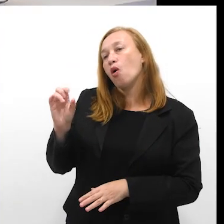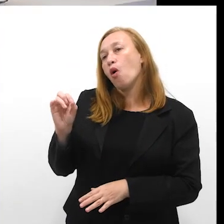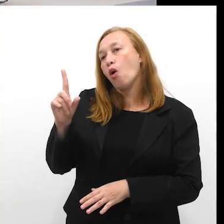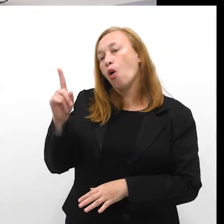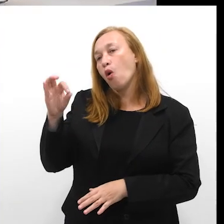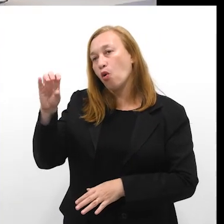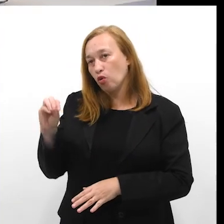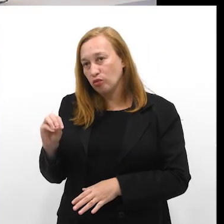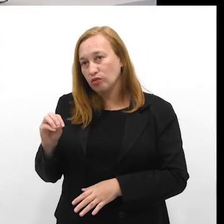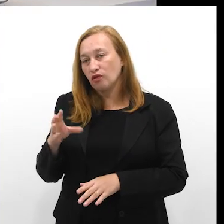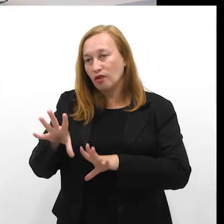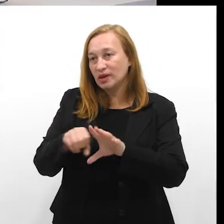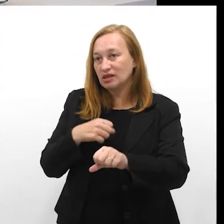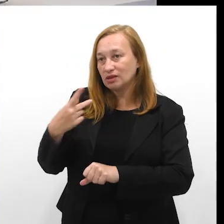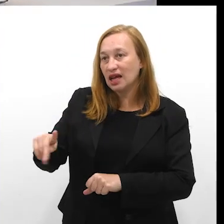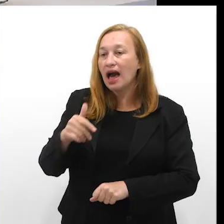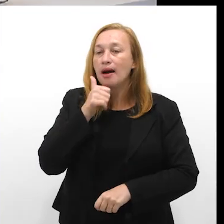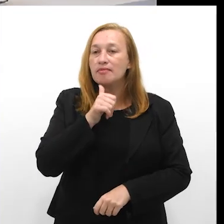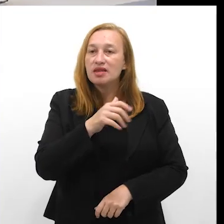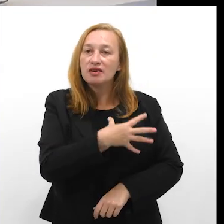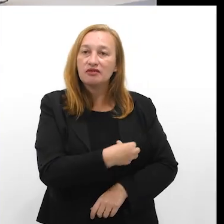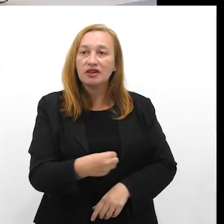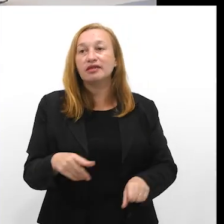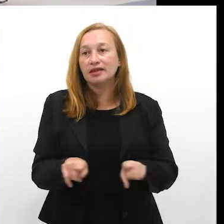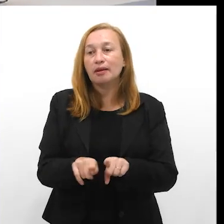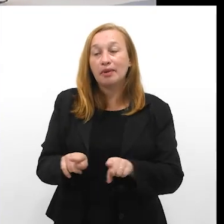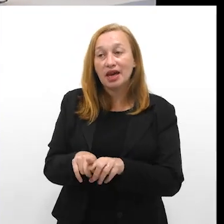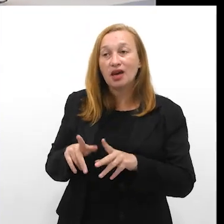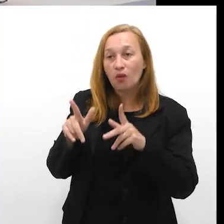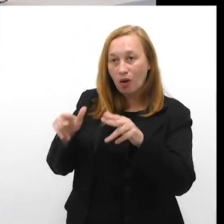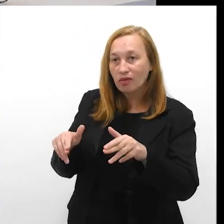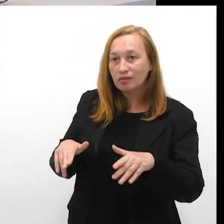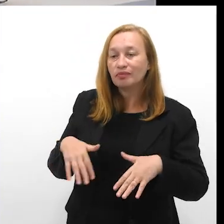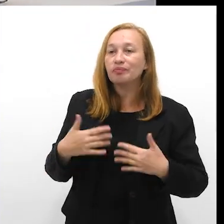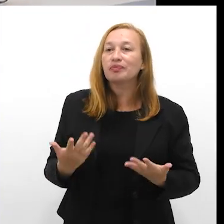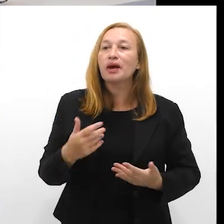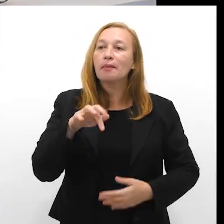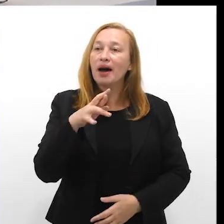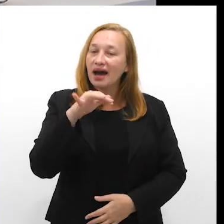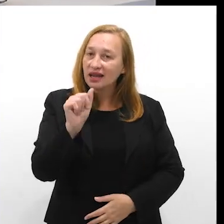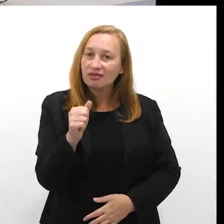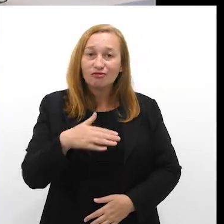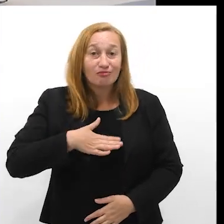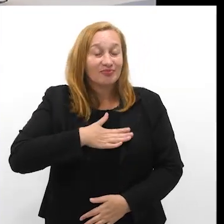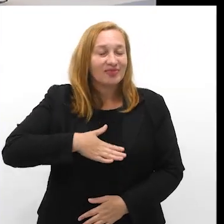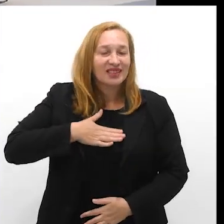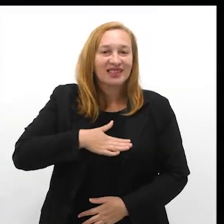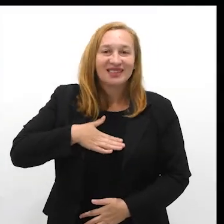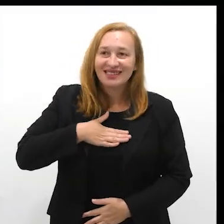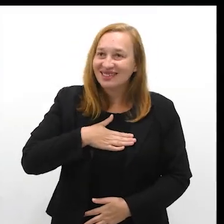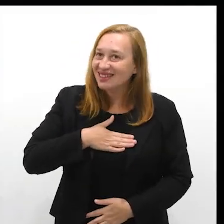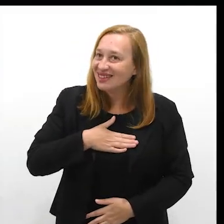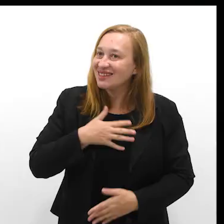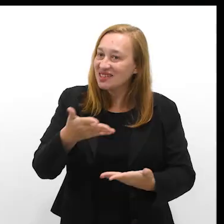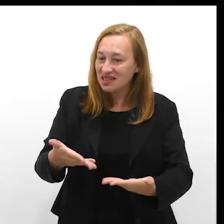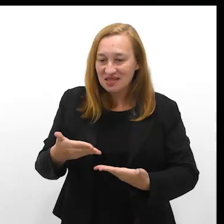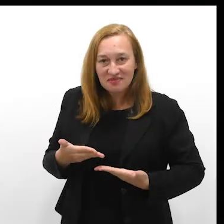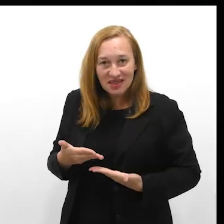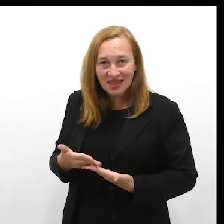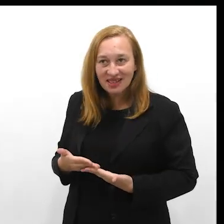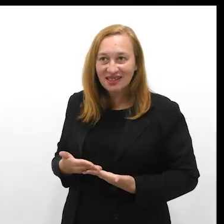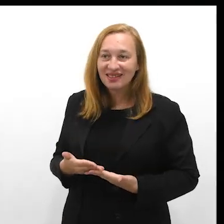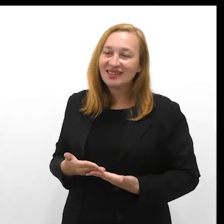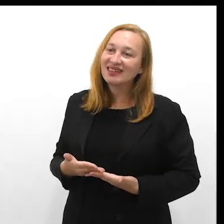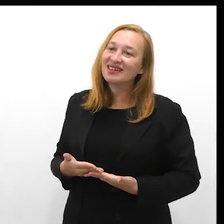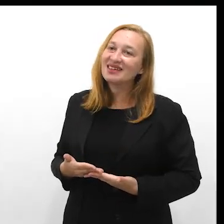né? Legal. Formação Você vem dele de de família, biólogo. então. A minha filha também está querendo enveredar agora. Marina, foi um prazer muito grande